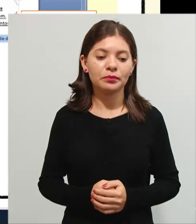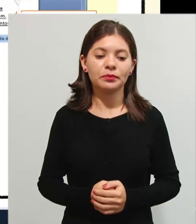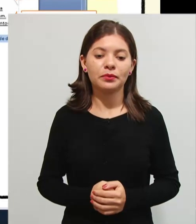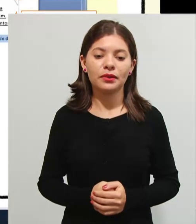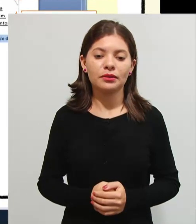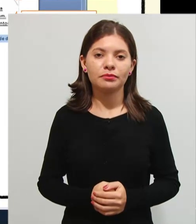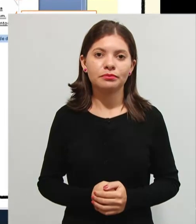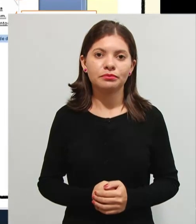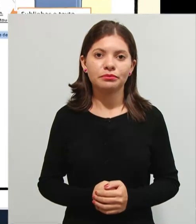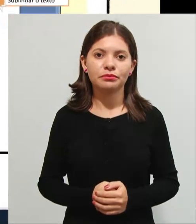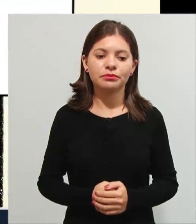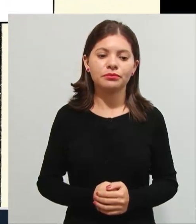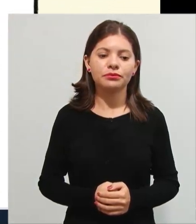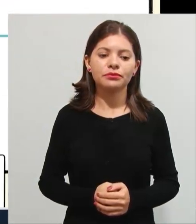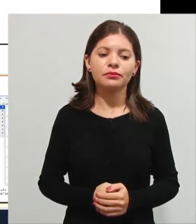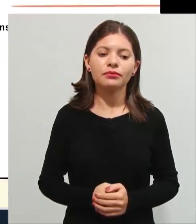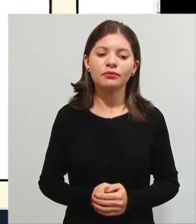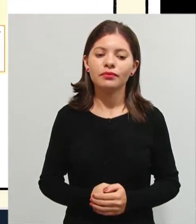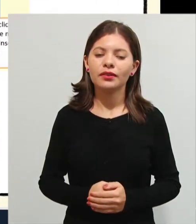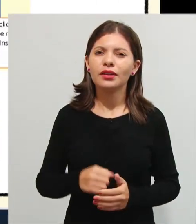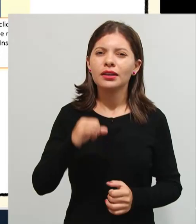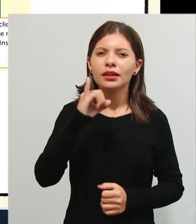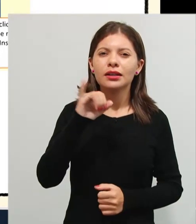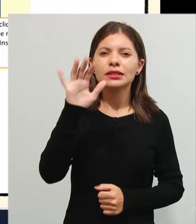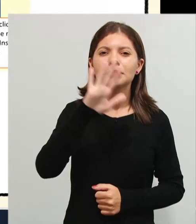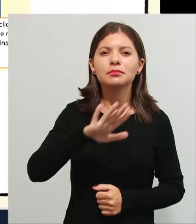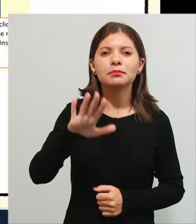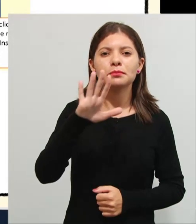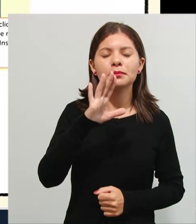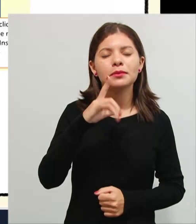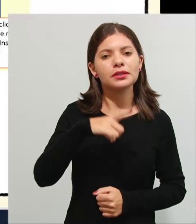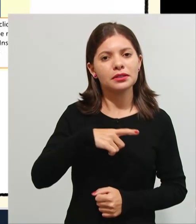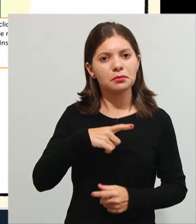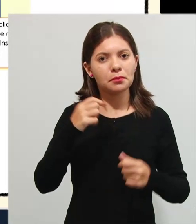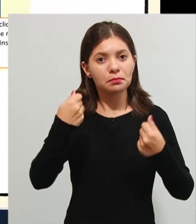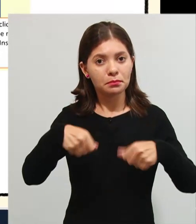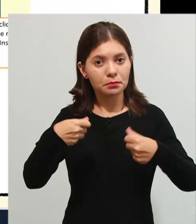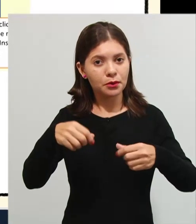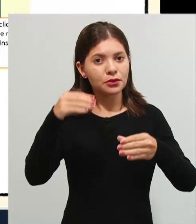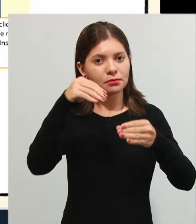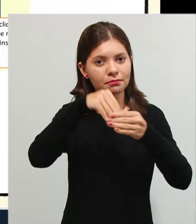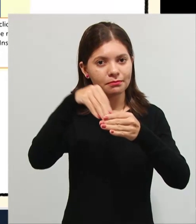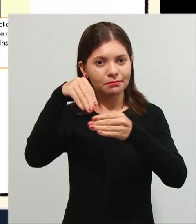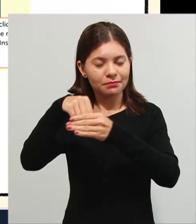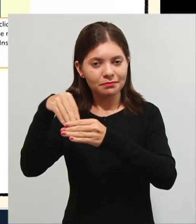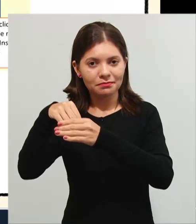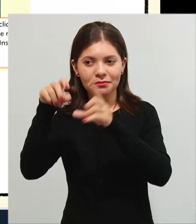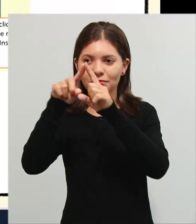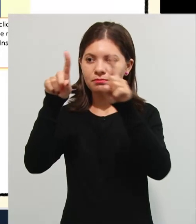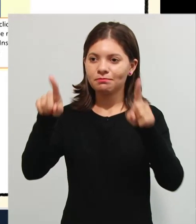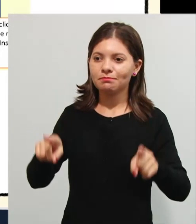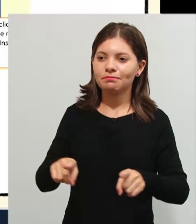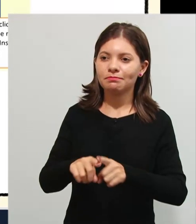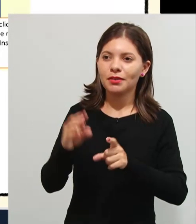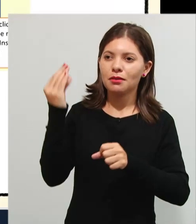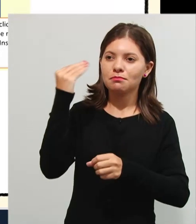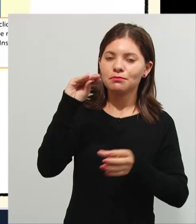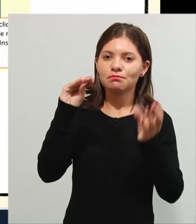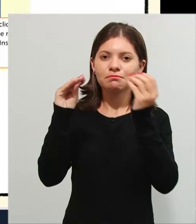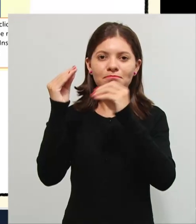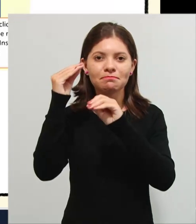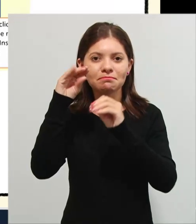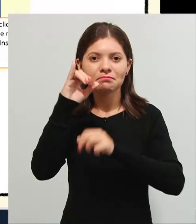acionados, realizam essas ações. Com relação às imagens, a gente também pode